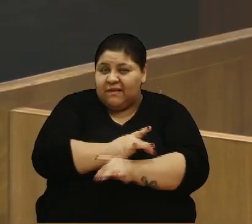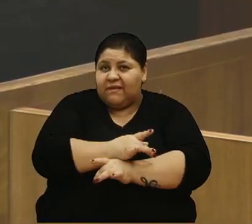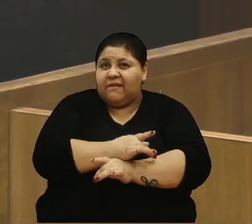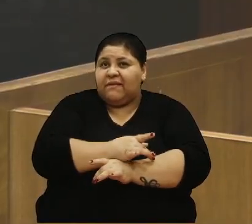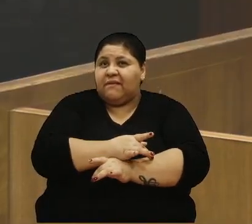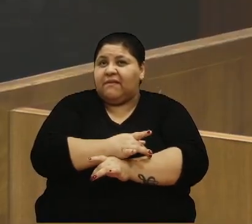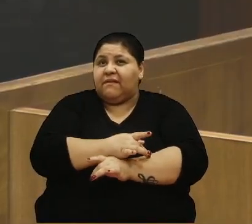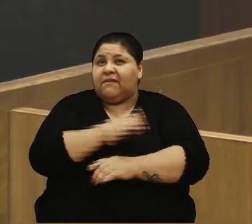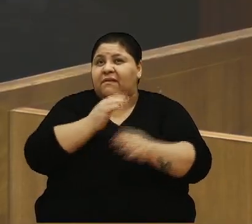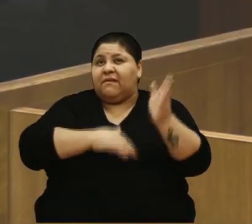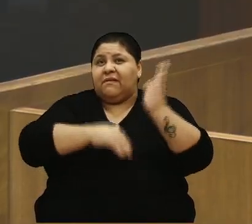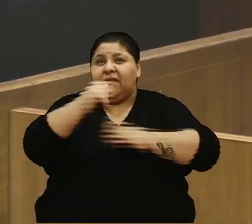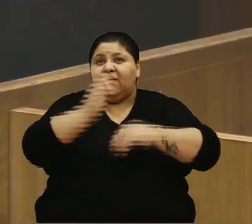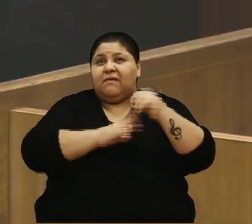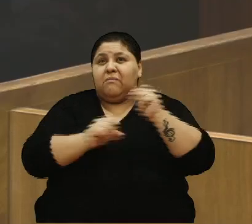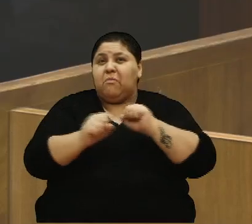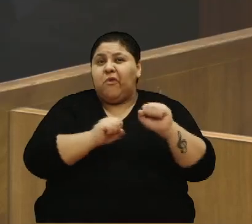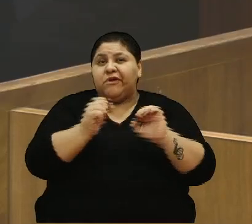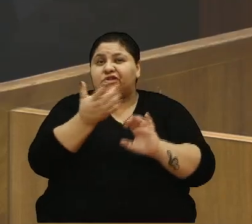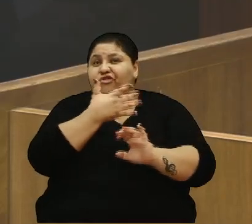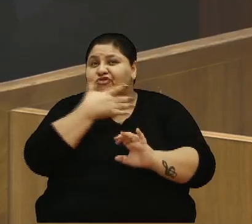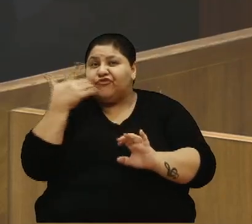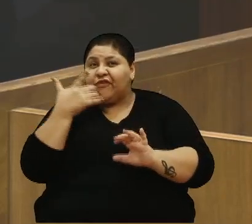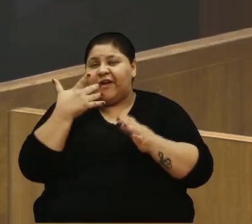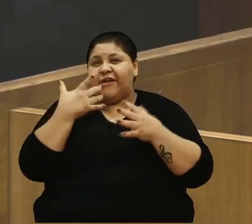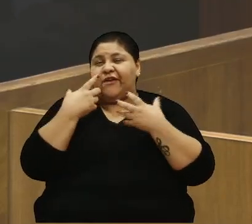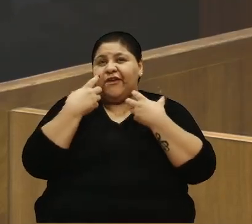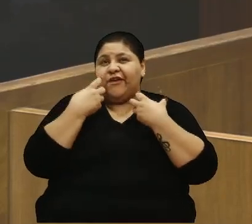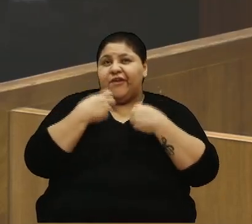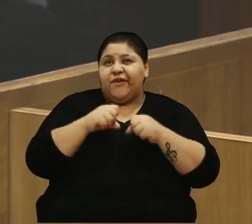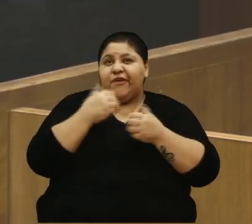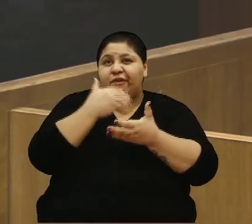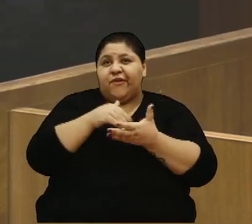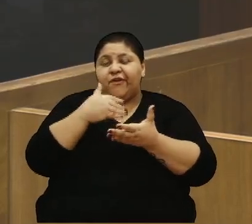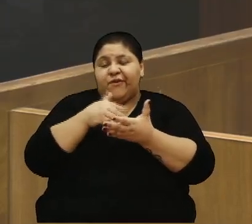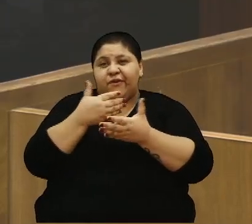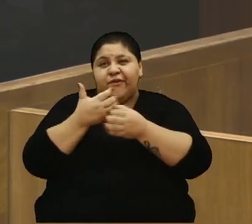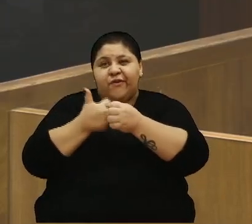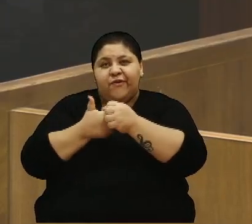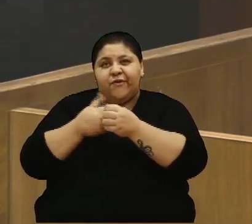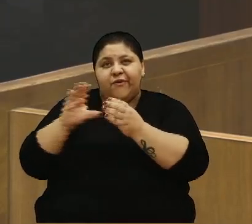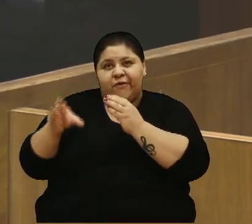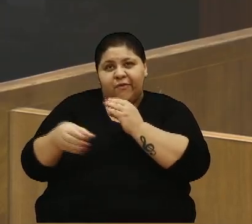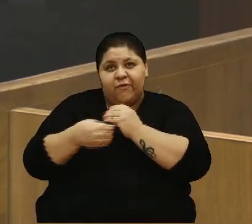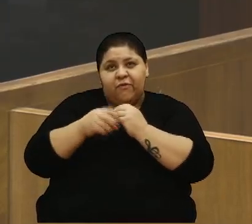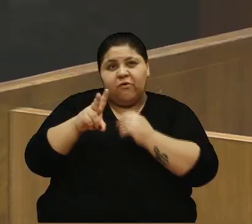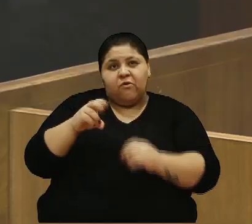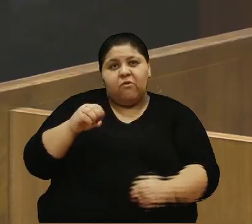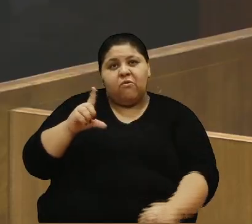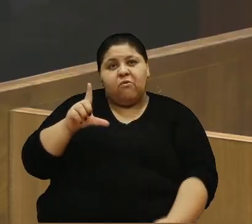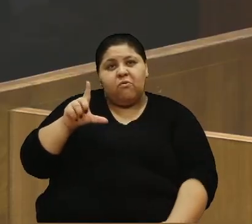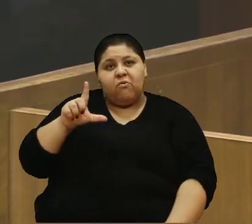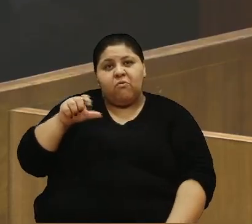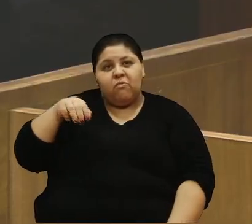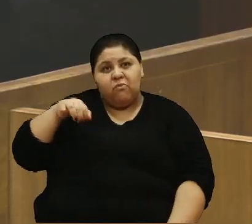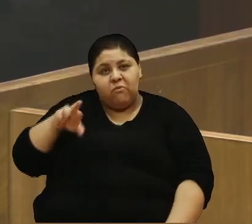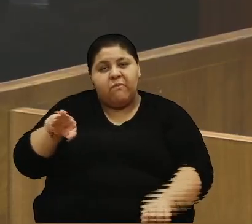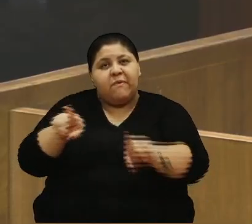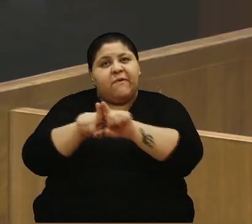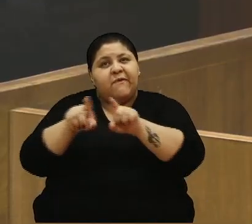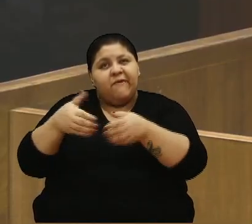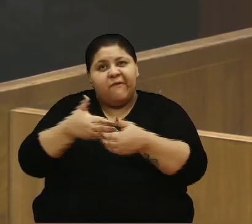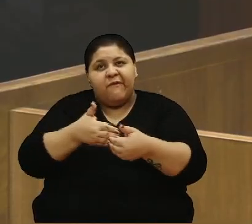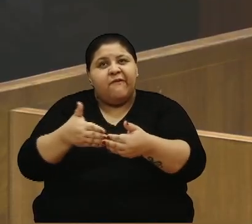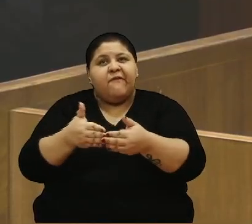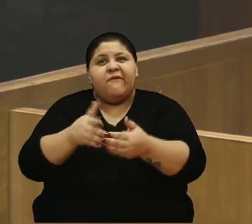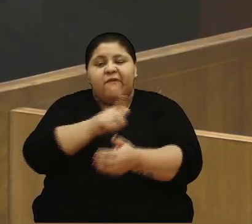sendo executado, parece que tudo é fácil. O secretário adjunto da habitação, Volmir, me acompanhou também ontem na visita. E quando a gente correu, a gente